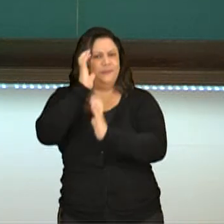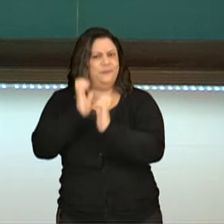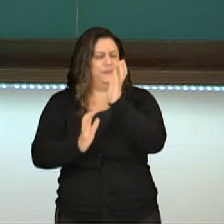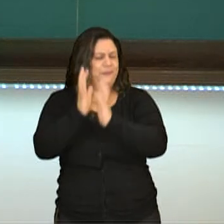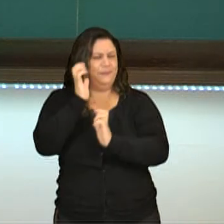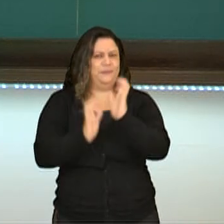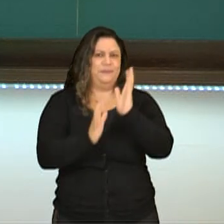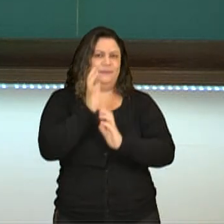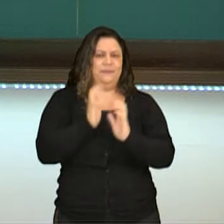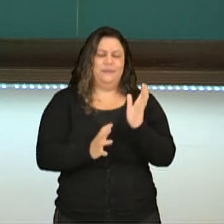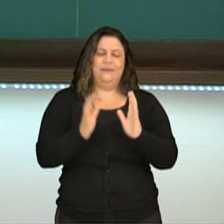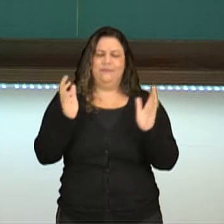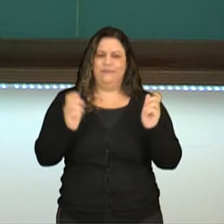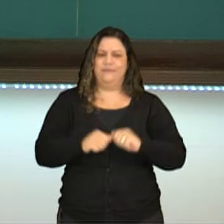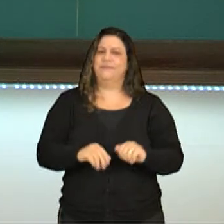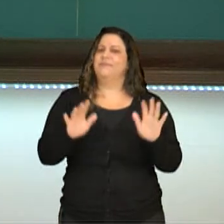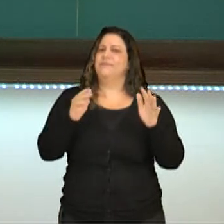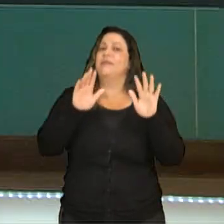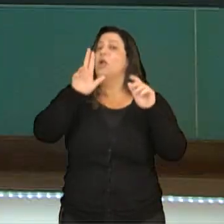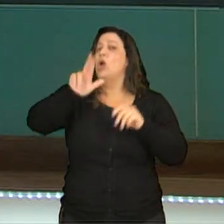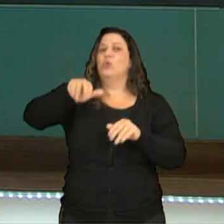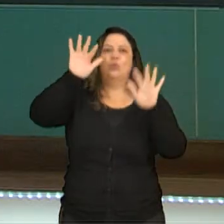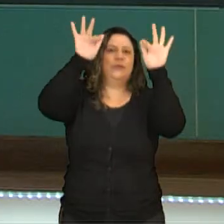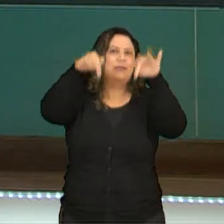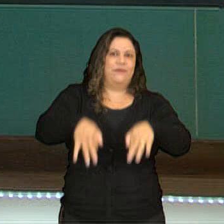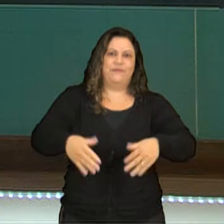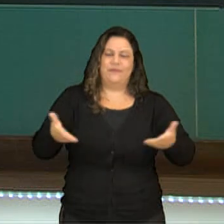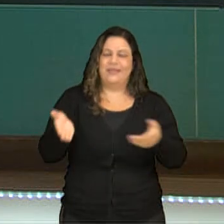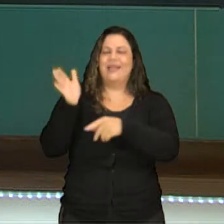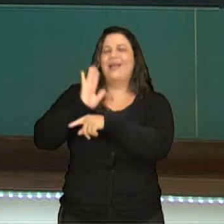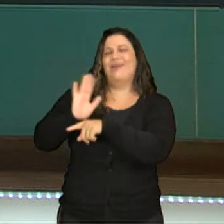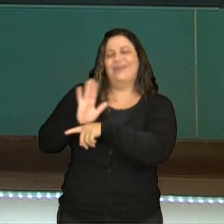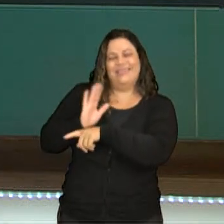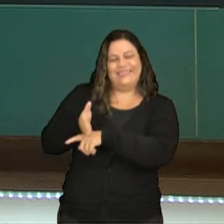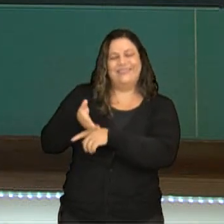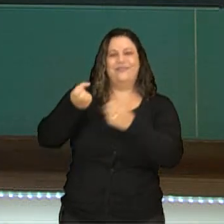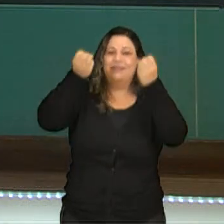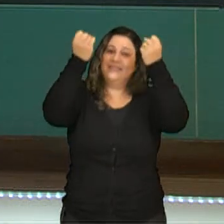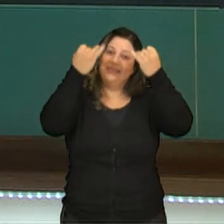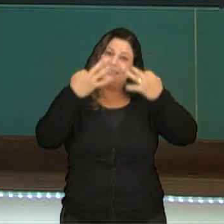muito longe do fim. Nesse vídeo, nós falamos sobre